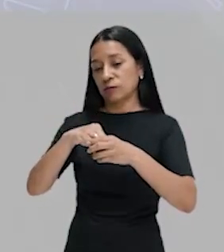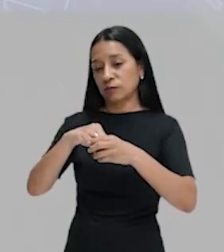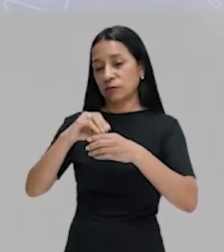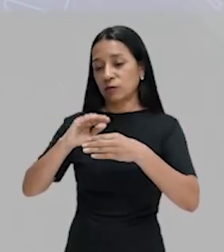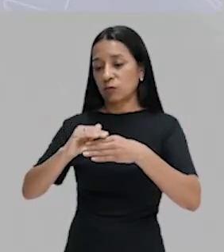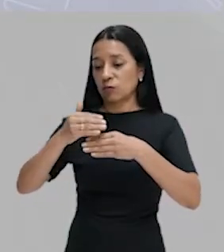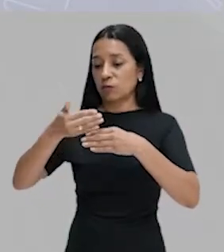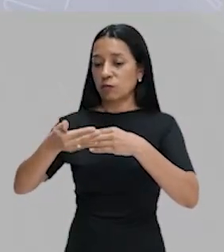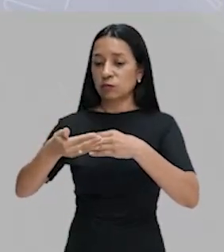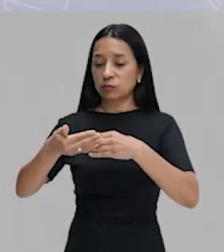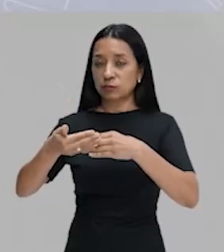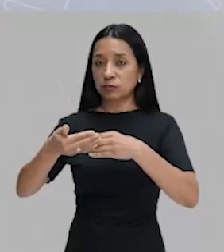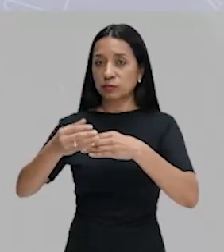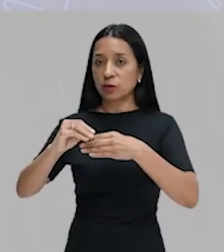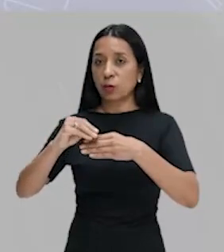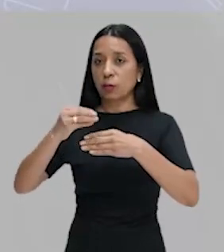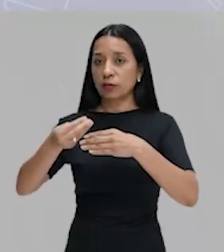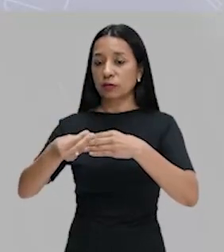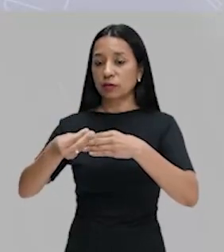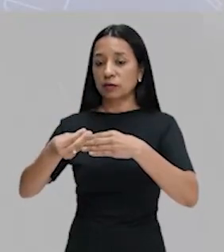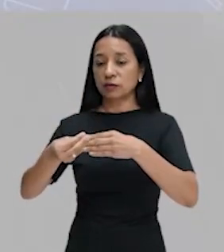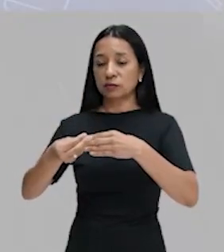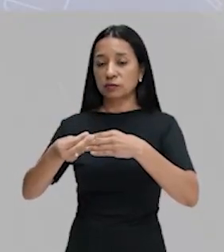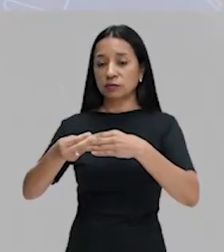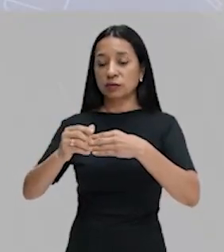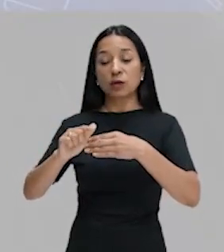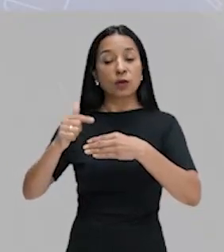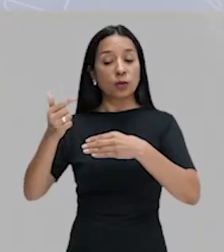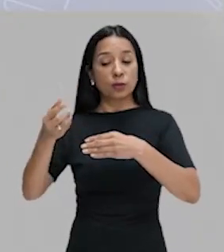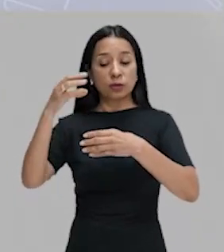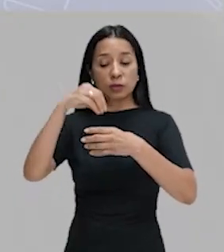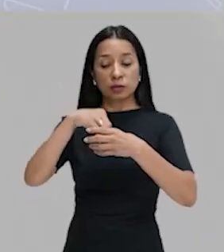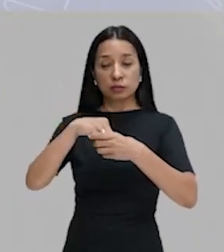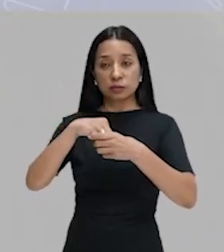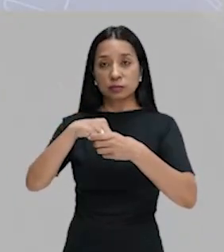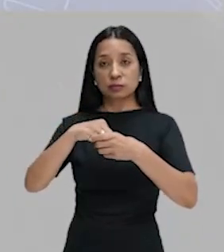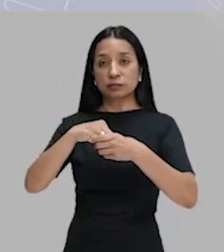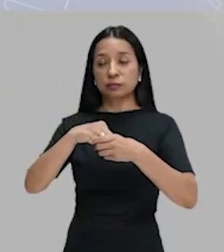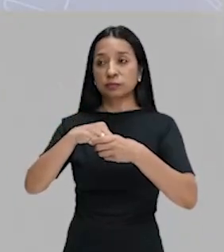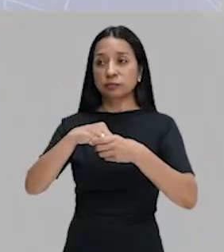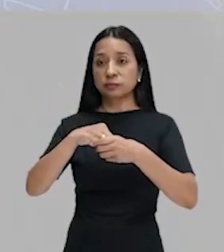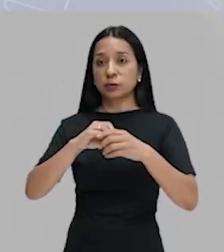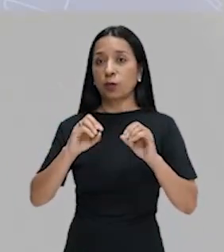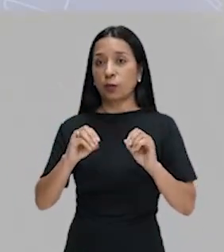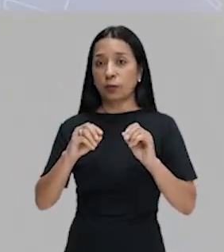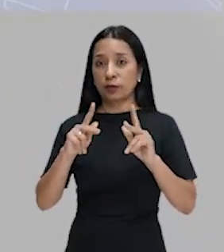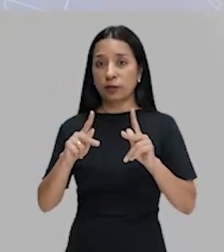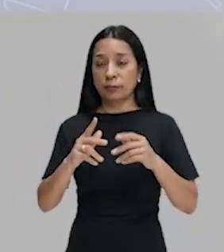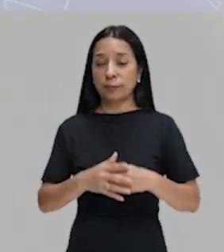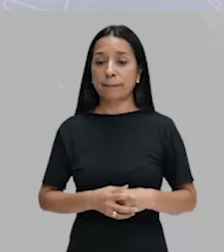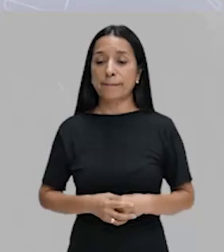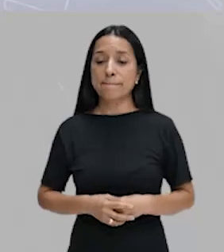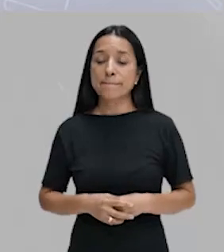vai ser extracelular e uma parte da digestão vai ser intracelular, ok?